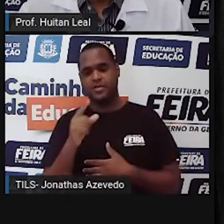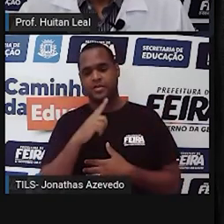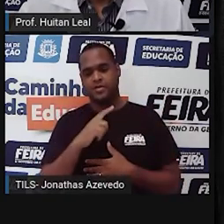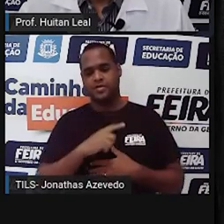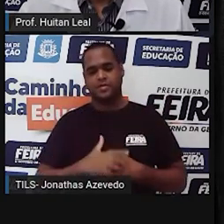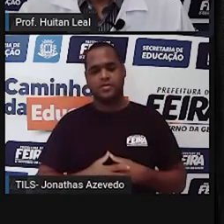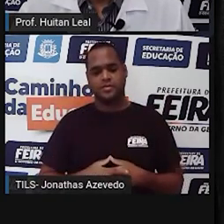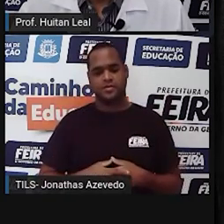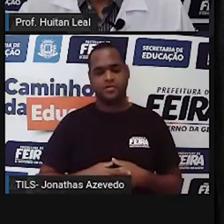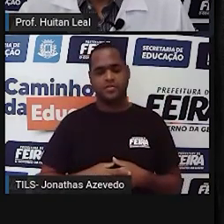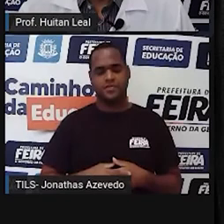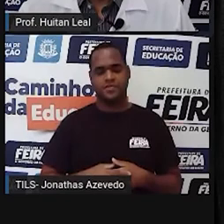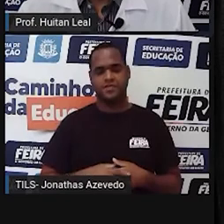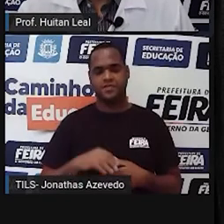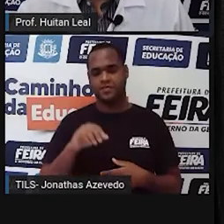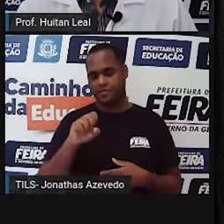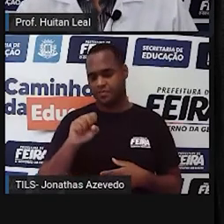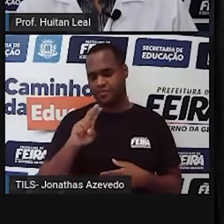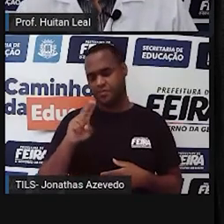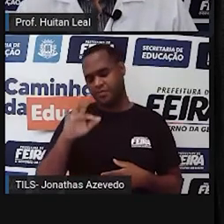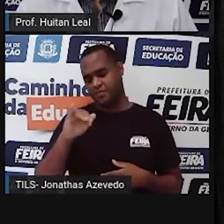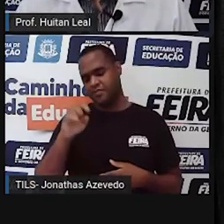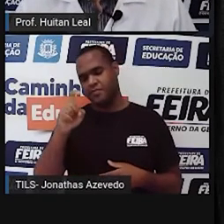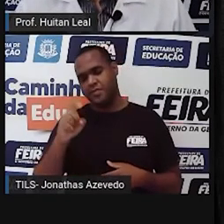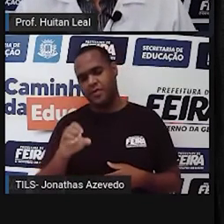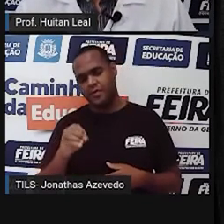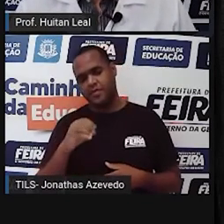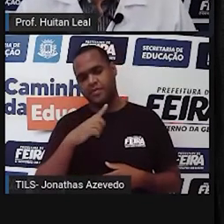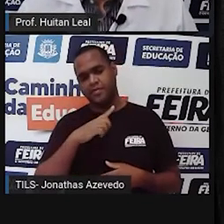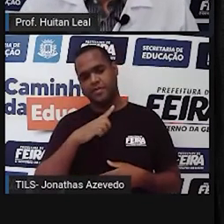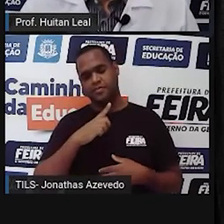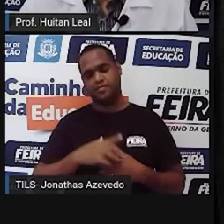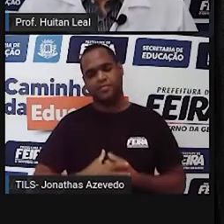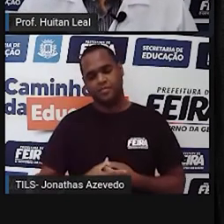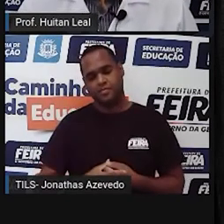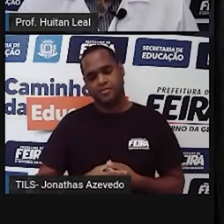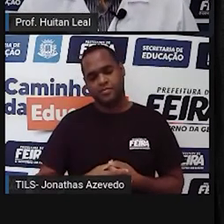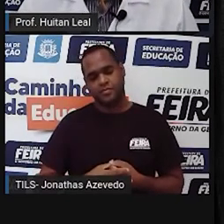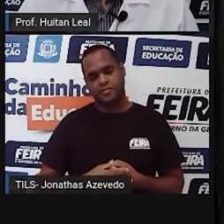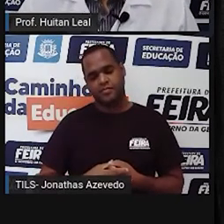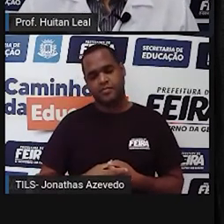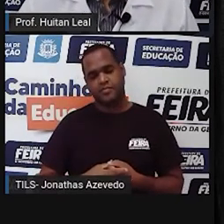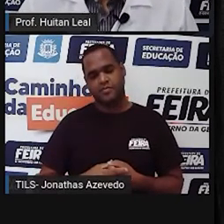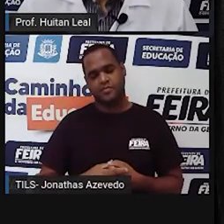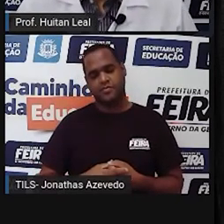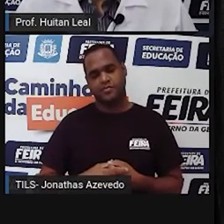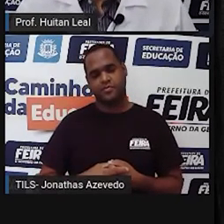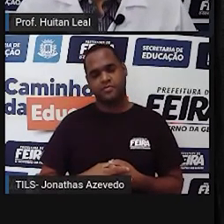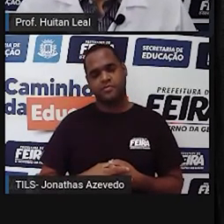chamado de sufixo, vem no final da palavra. Então, aí são